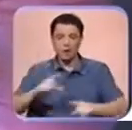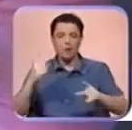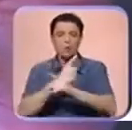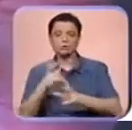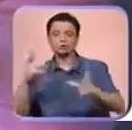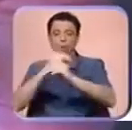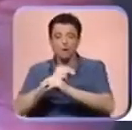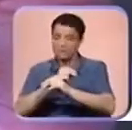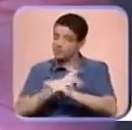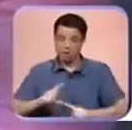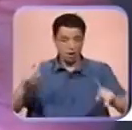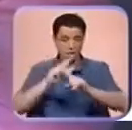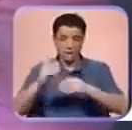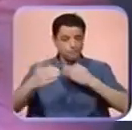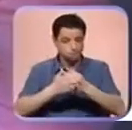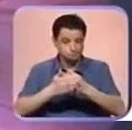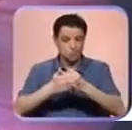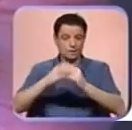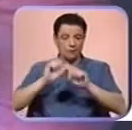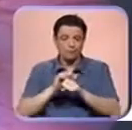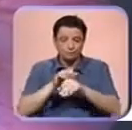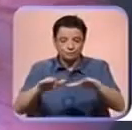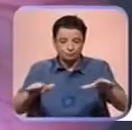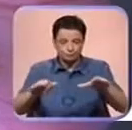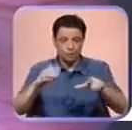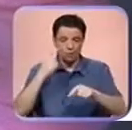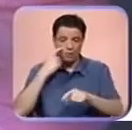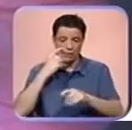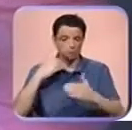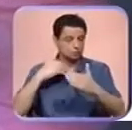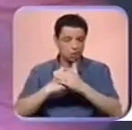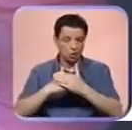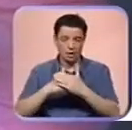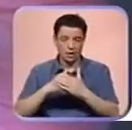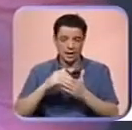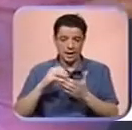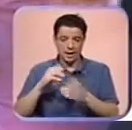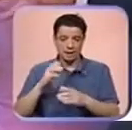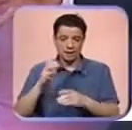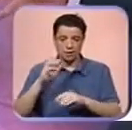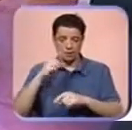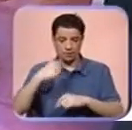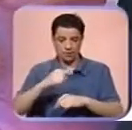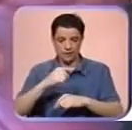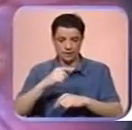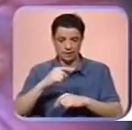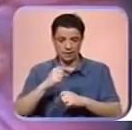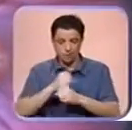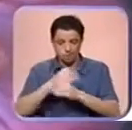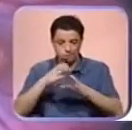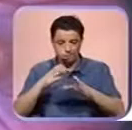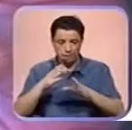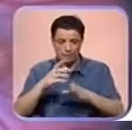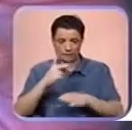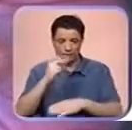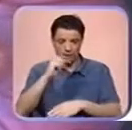vai impedir a progressão para estadios mais avançados da doença. Portanto, eliminar... No caso dos vasos que crescem,